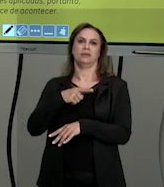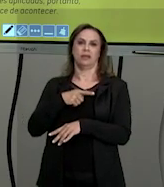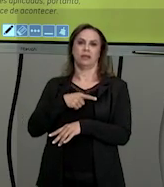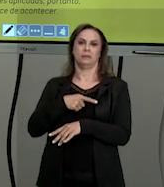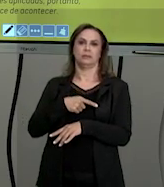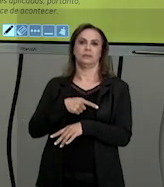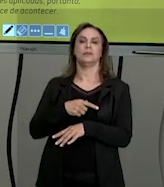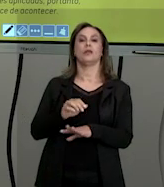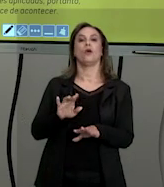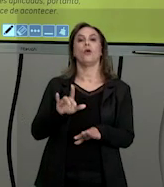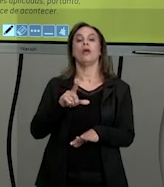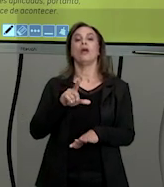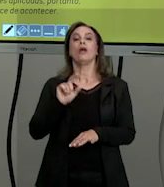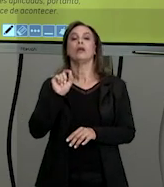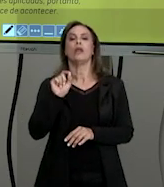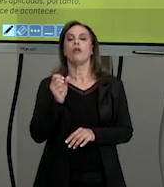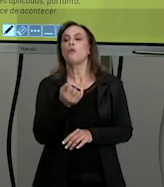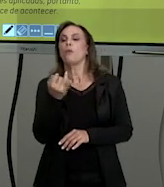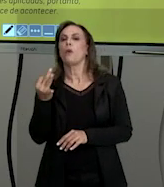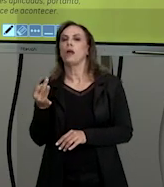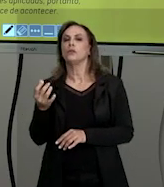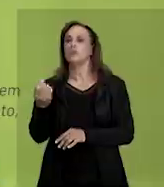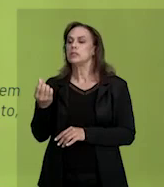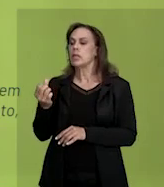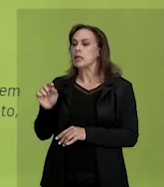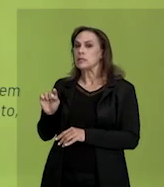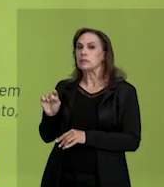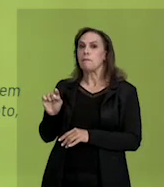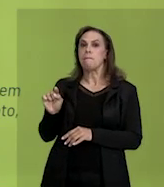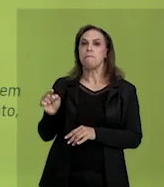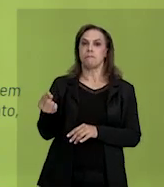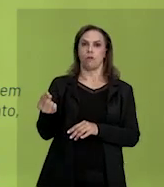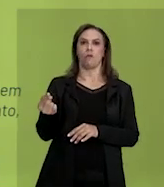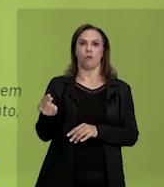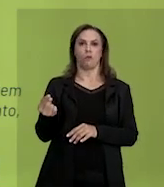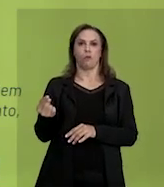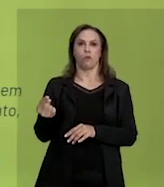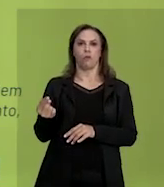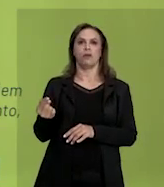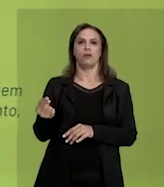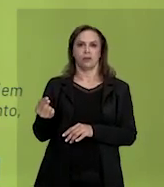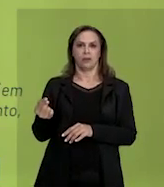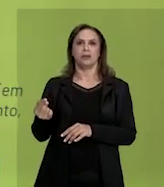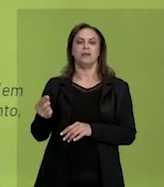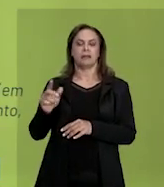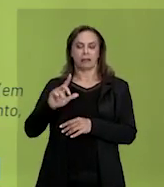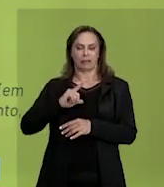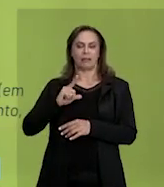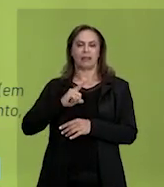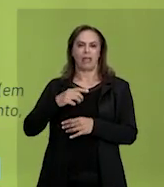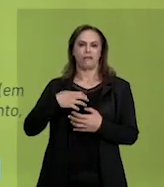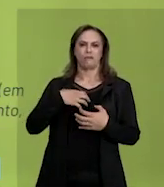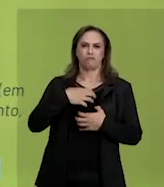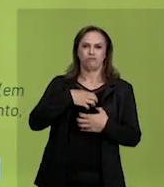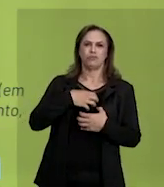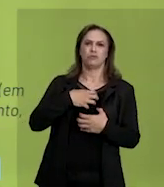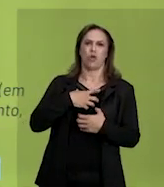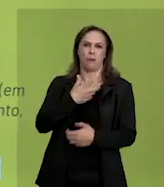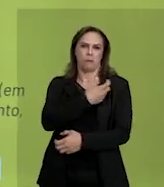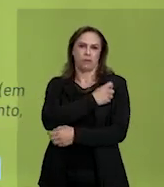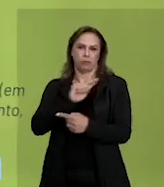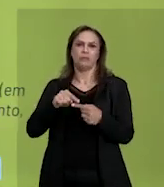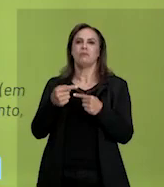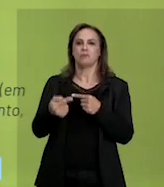casos suspeitos, 252 classificados como sérios, 42 com reações anafiláticas